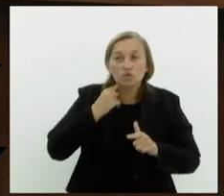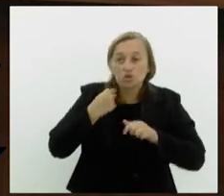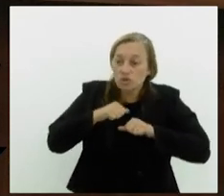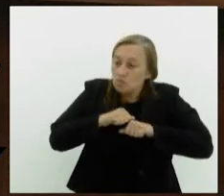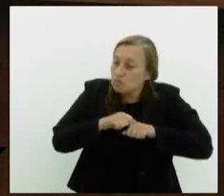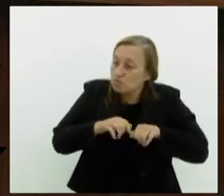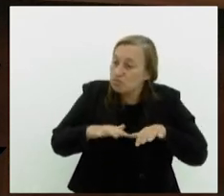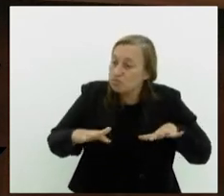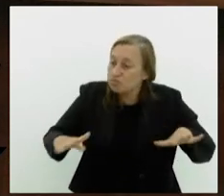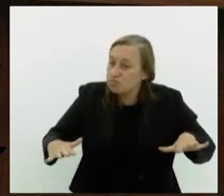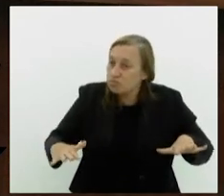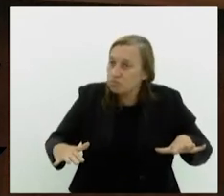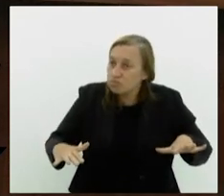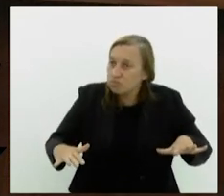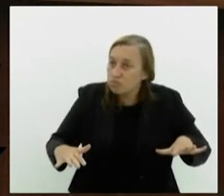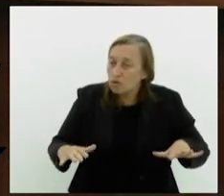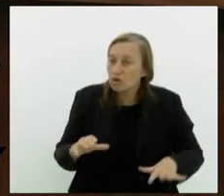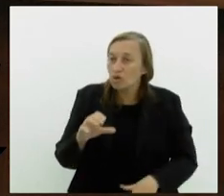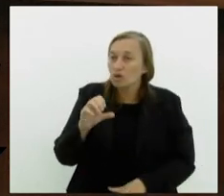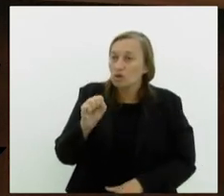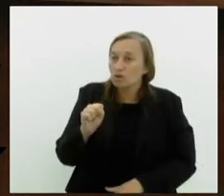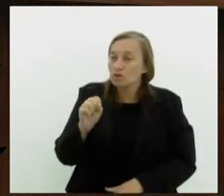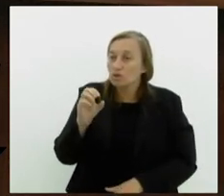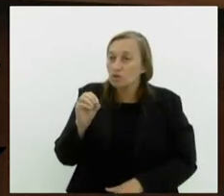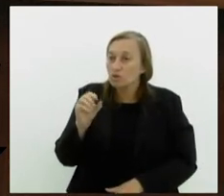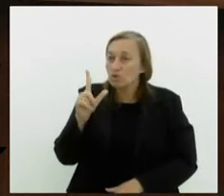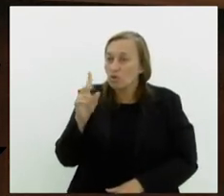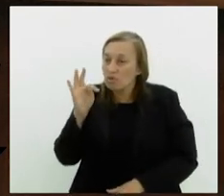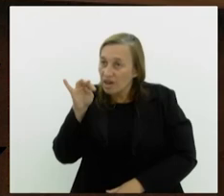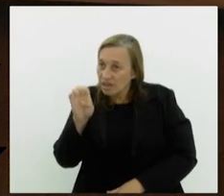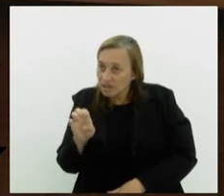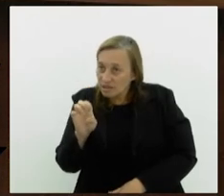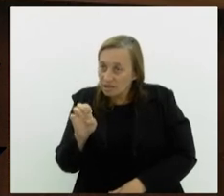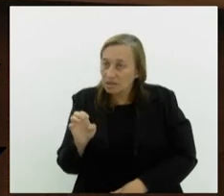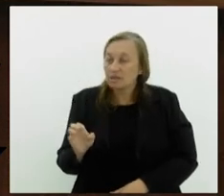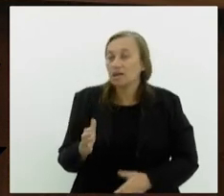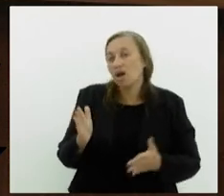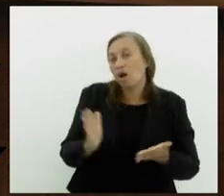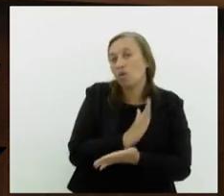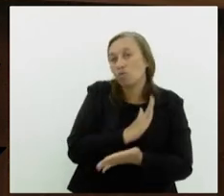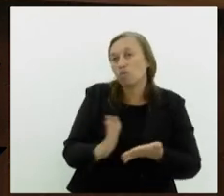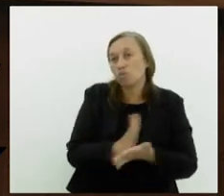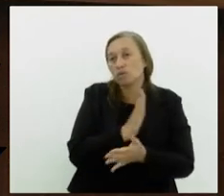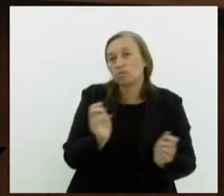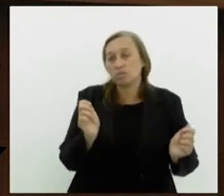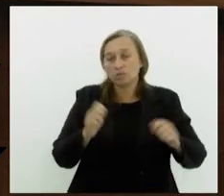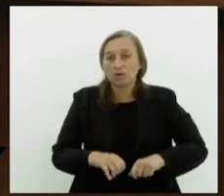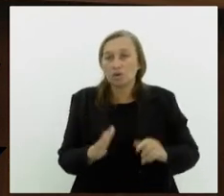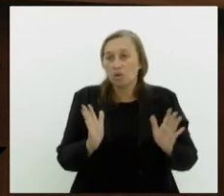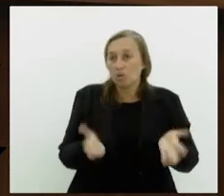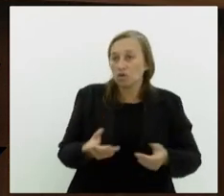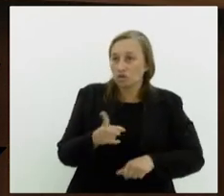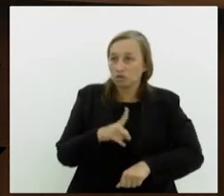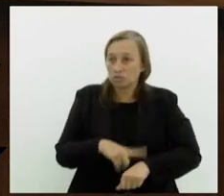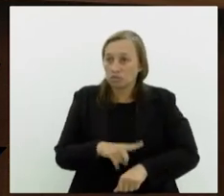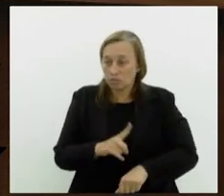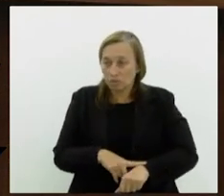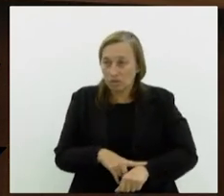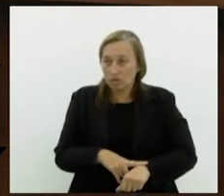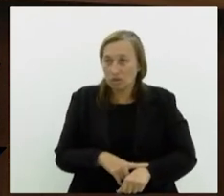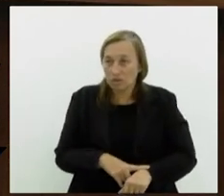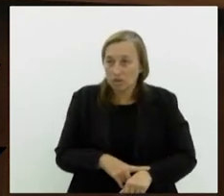pelo solvente, mais precisamente o tolueno. Algumas possibilidades estão hoje, nesse momento,